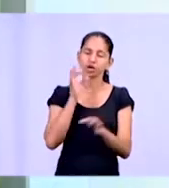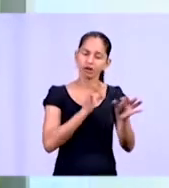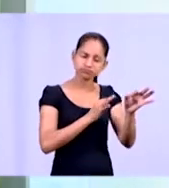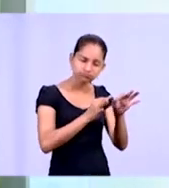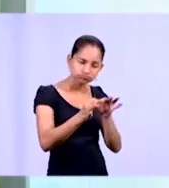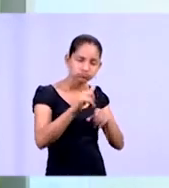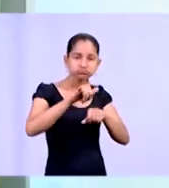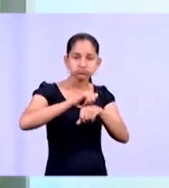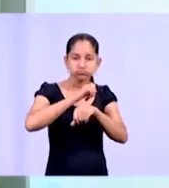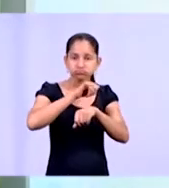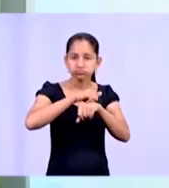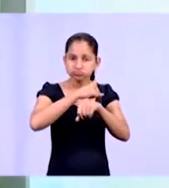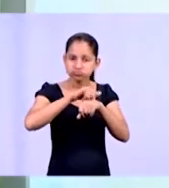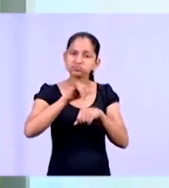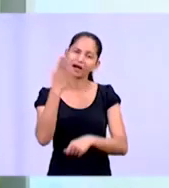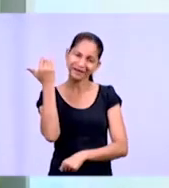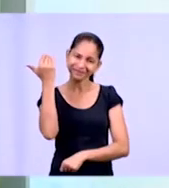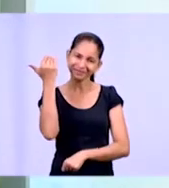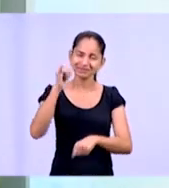que ajudavam a gente